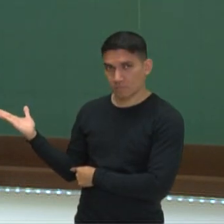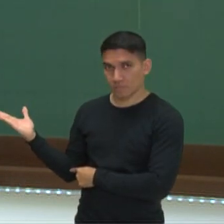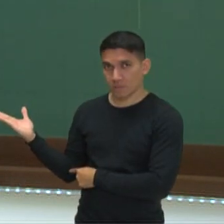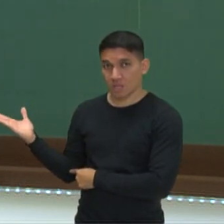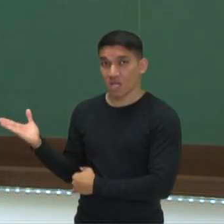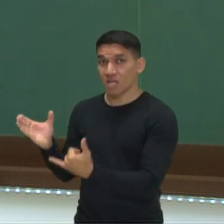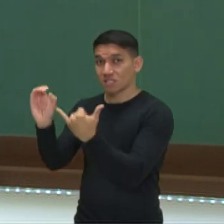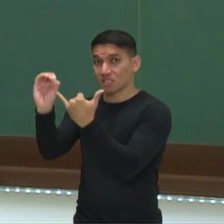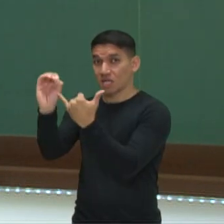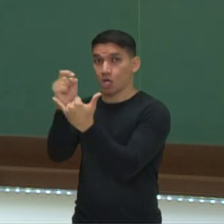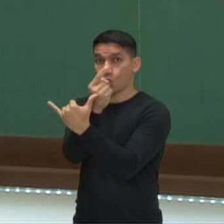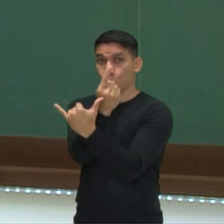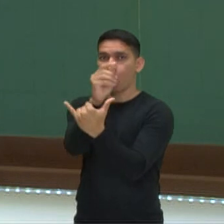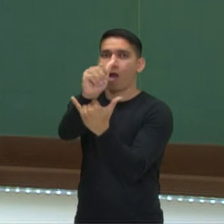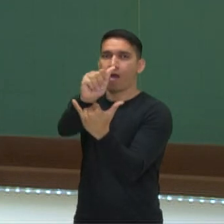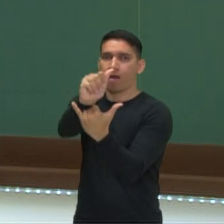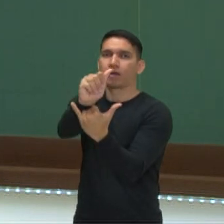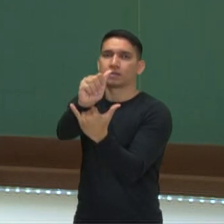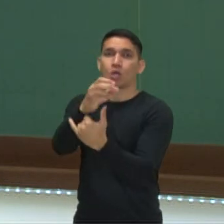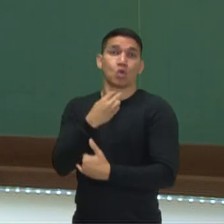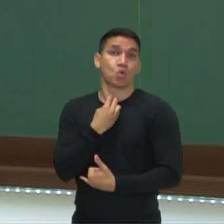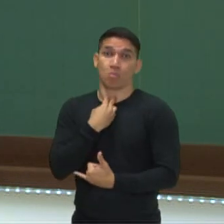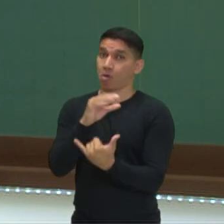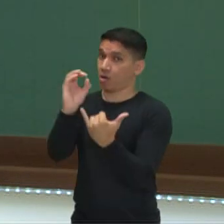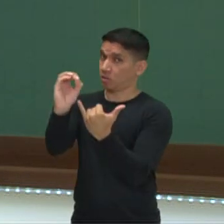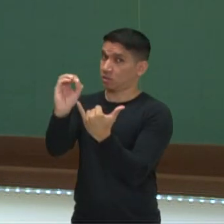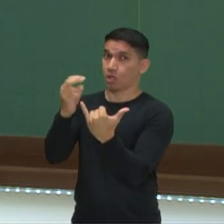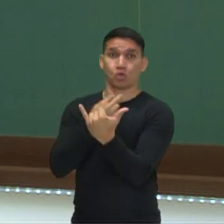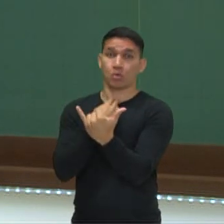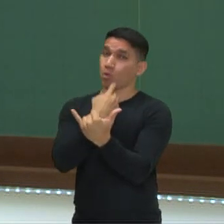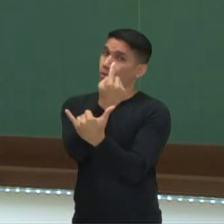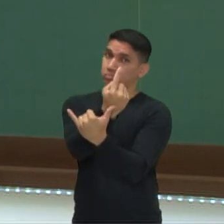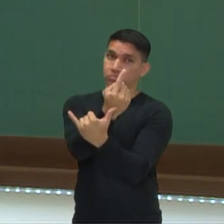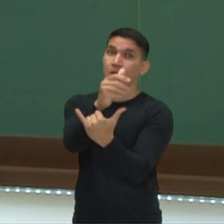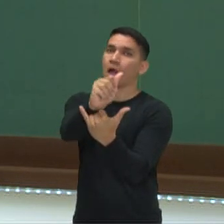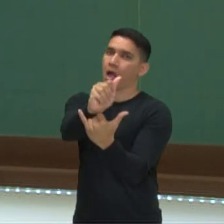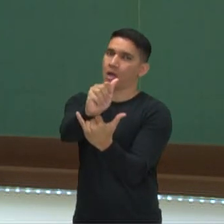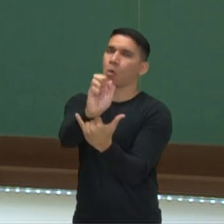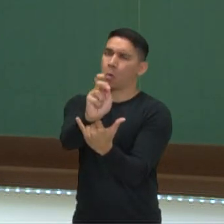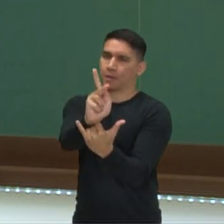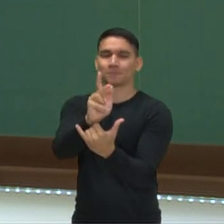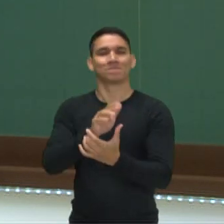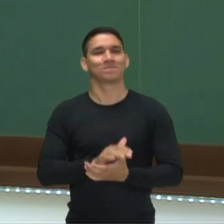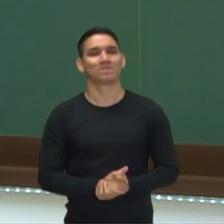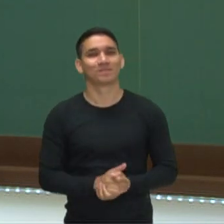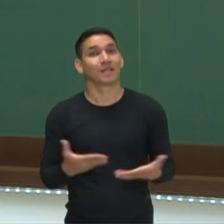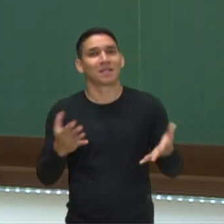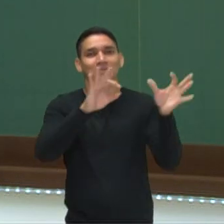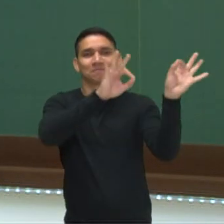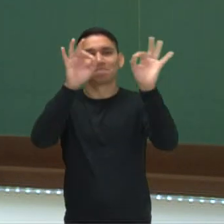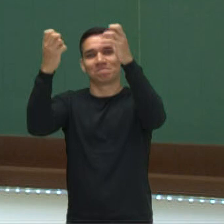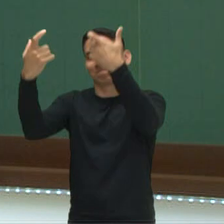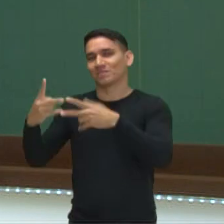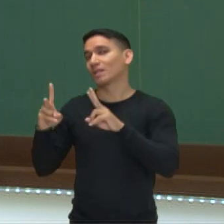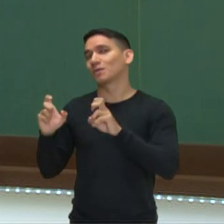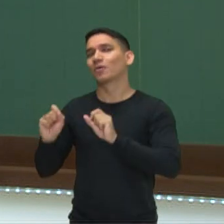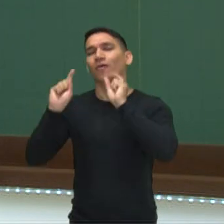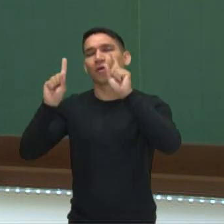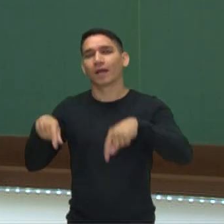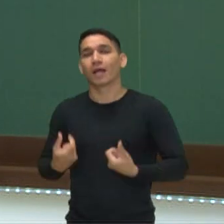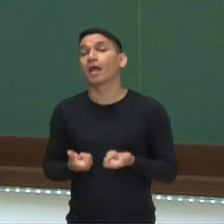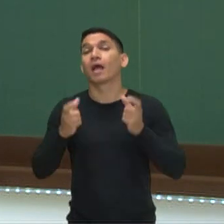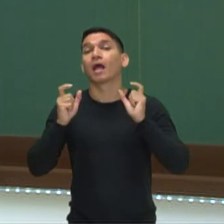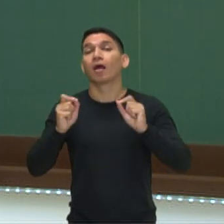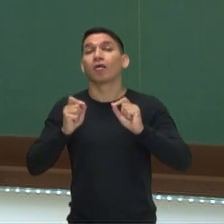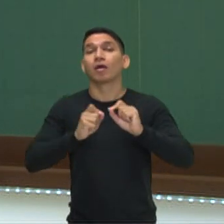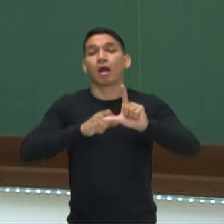0 e 1. Não pode ser 0, não pode ser 1, ok? Então, nesse vídeo, nós falamos um pouquinho